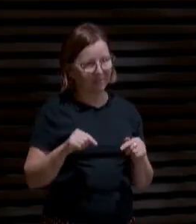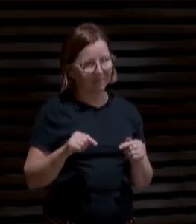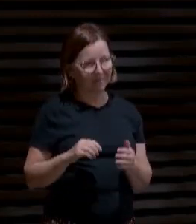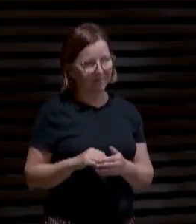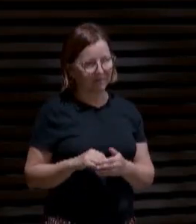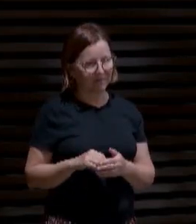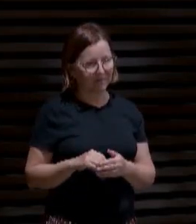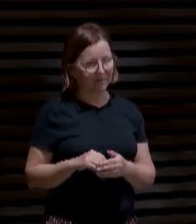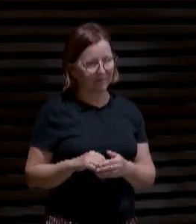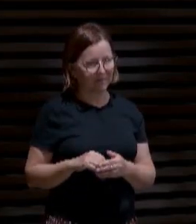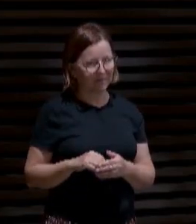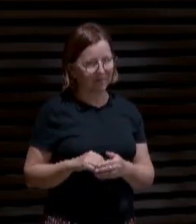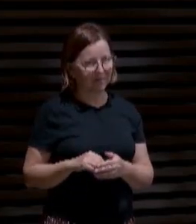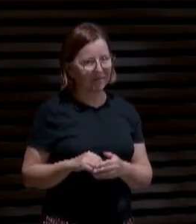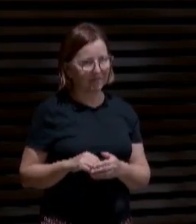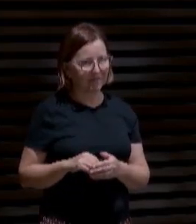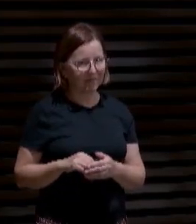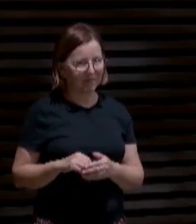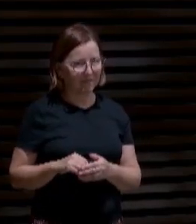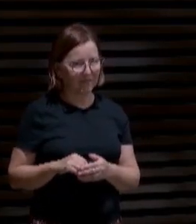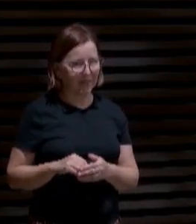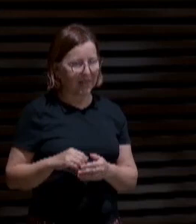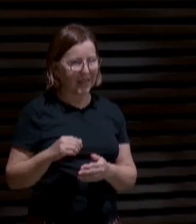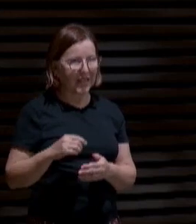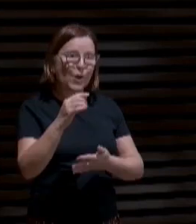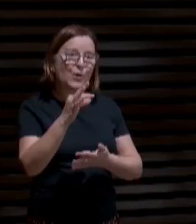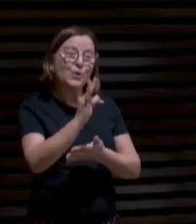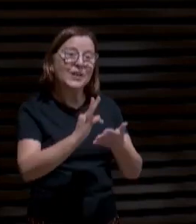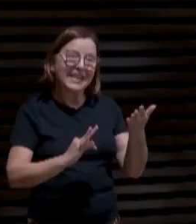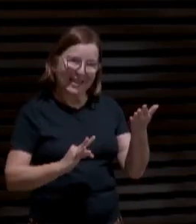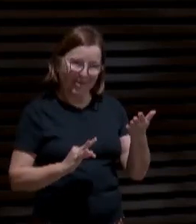Ele agora deixou de fazer. O nome de Deus é